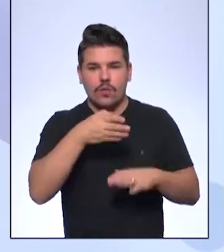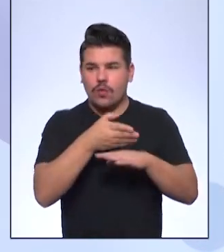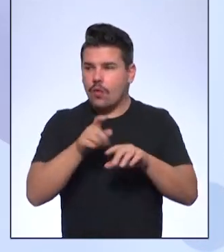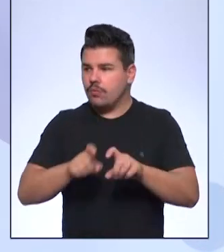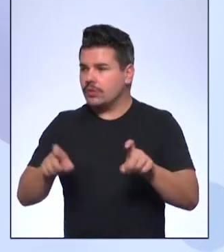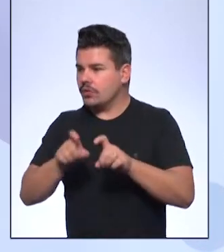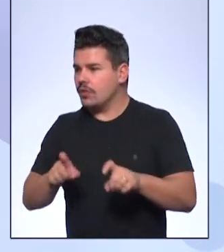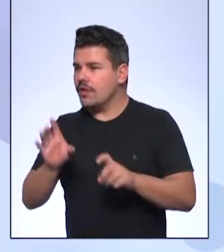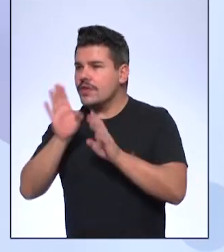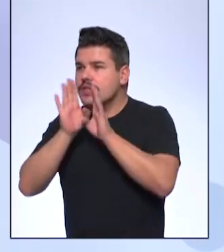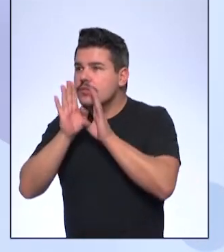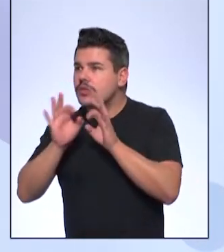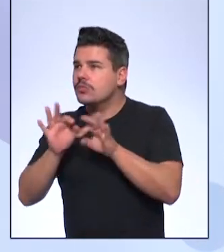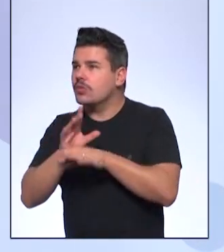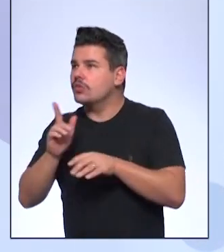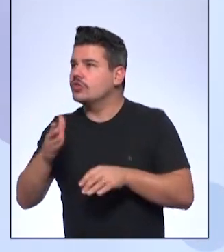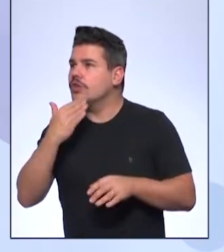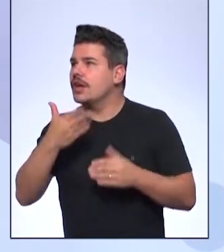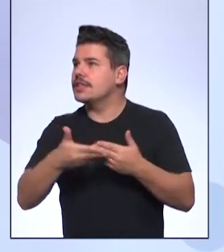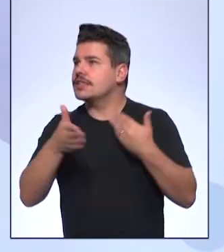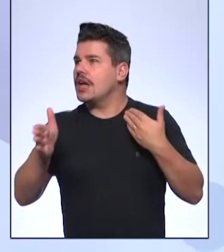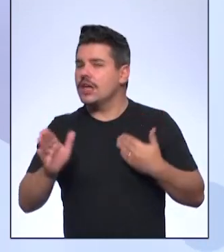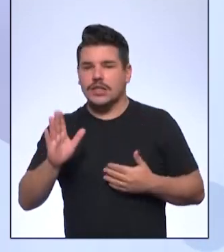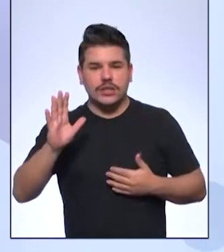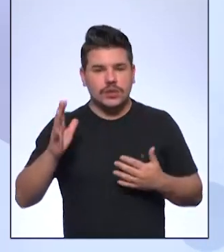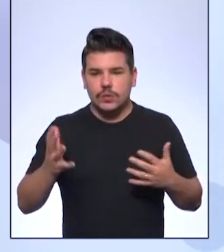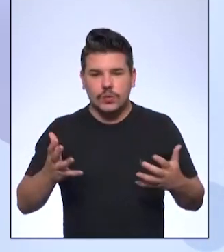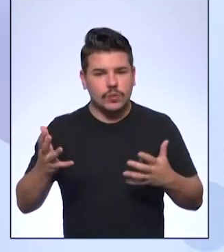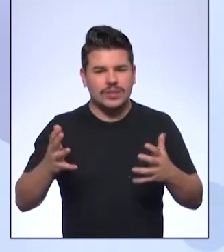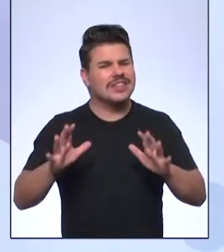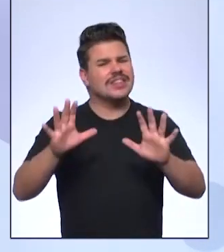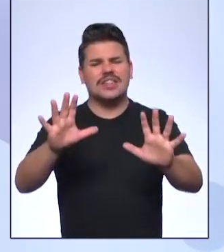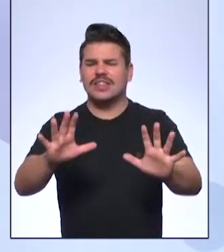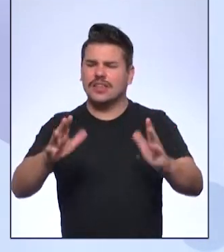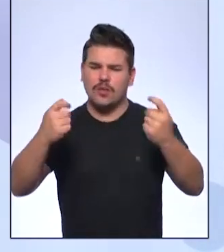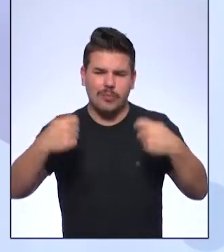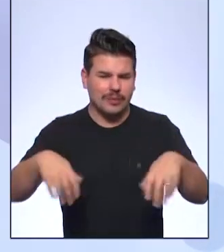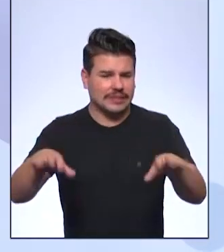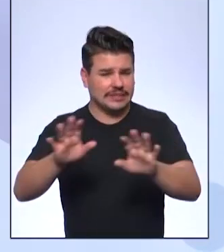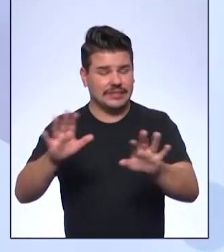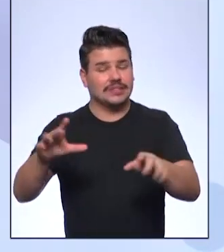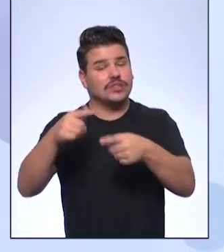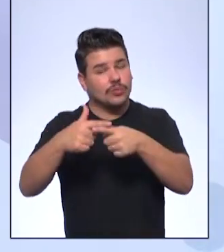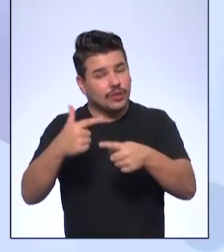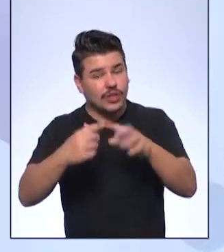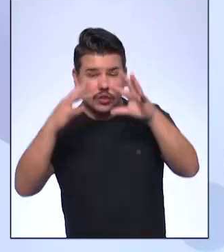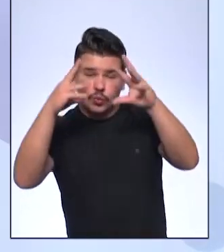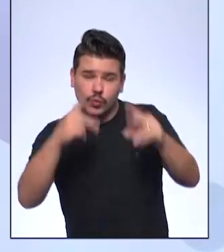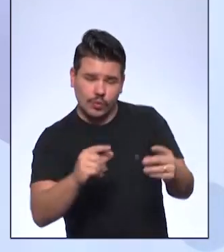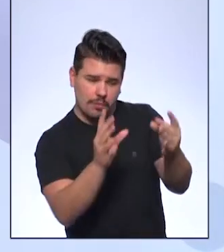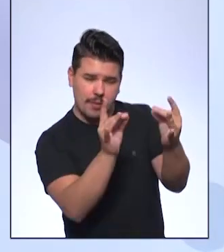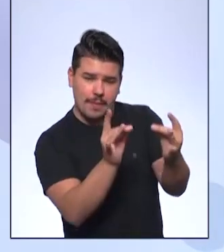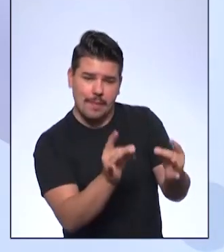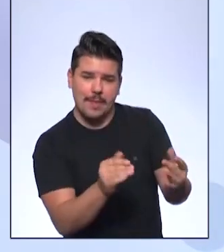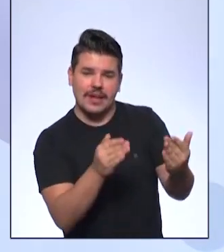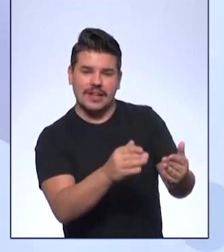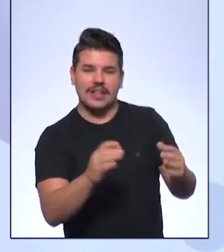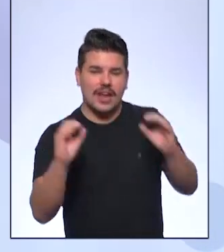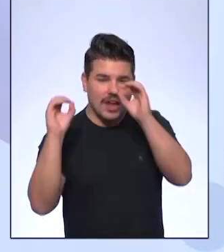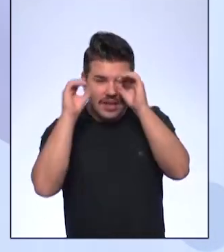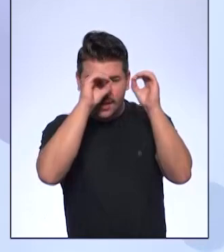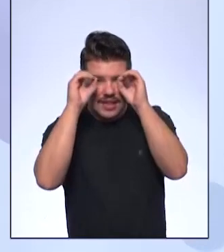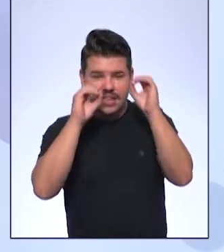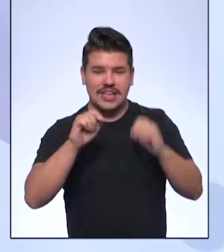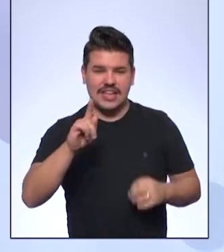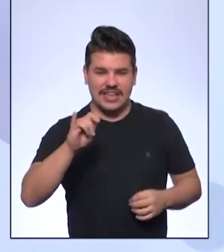do Facebook, não saí do Facebook, eu entrei no meu e-mail, mas eu saí. Porque, na hora que você fecha a guia anônima, tudo que estava nela vamos dizer assim, não